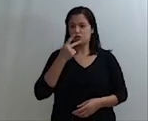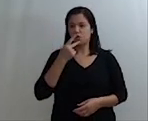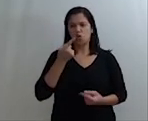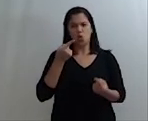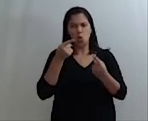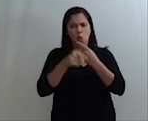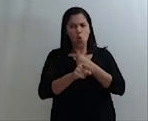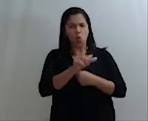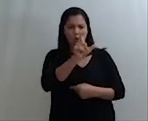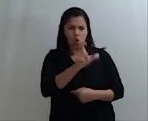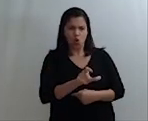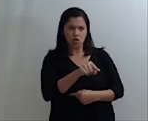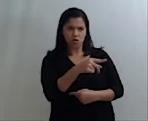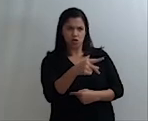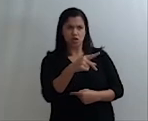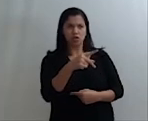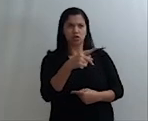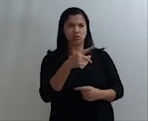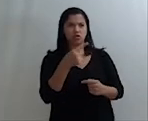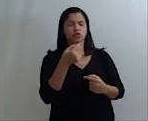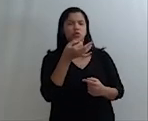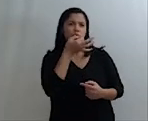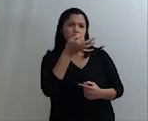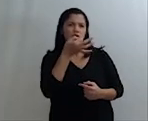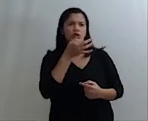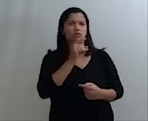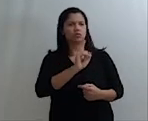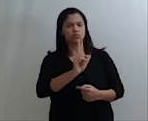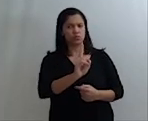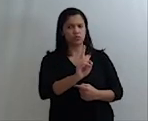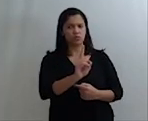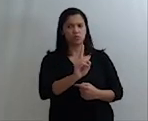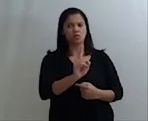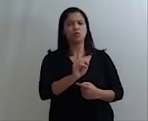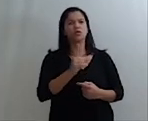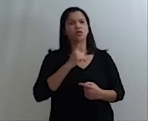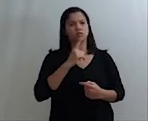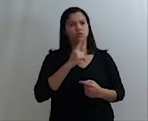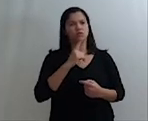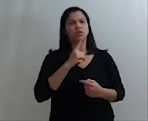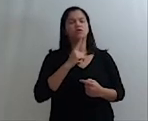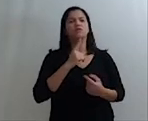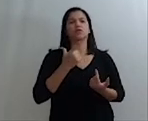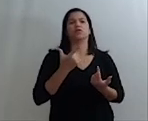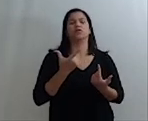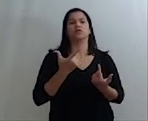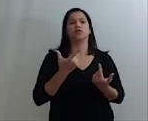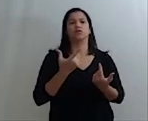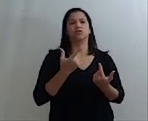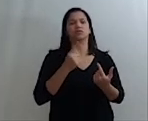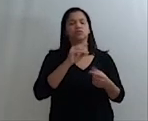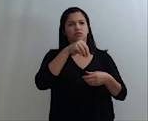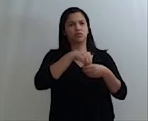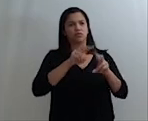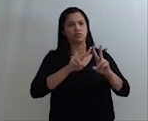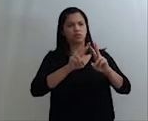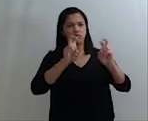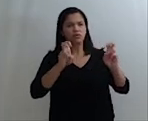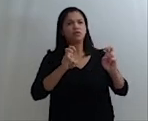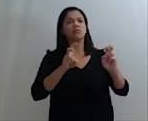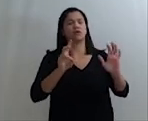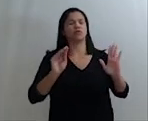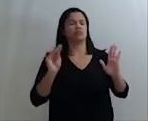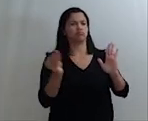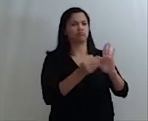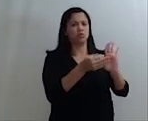da do do do colega ou da colega que elaborou o parecer mas se associou na Essência a